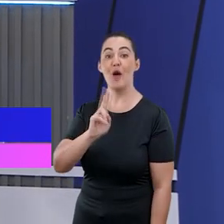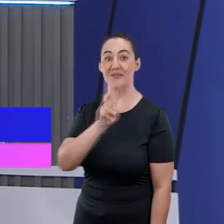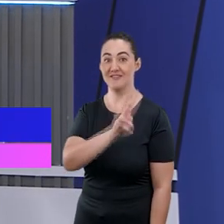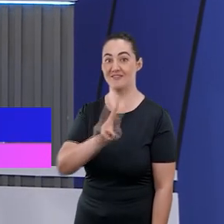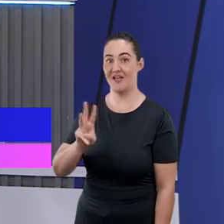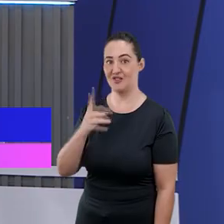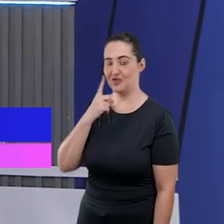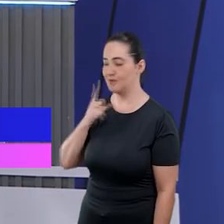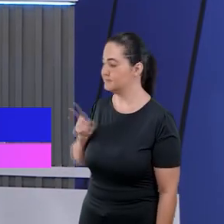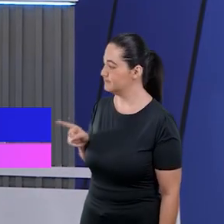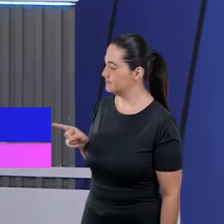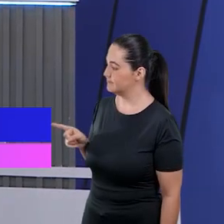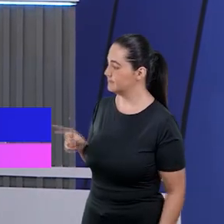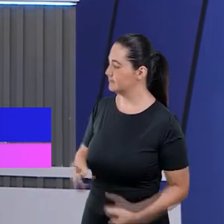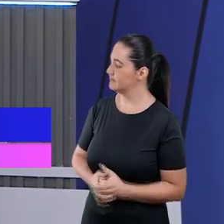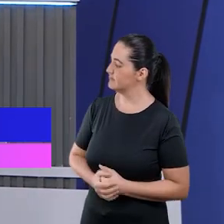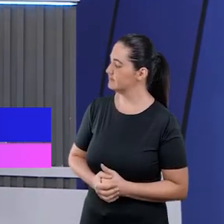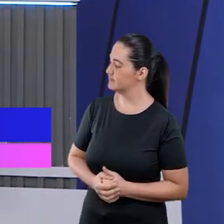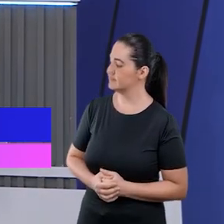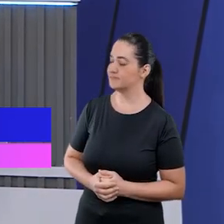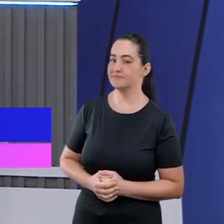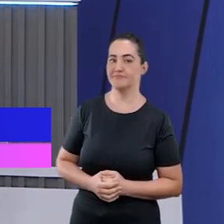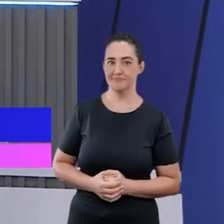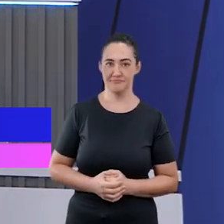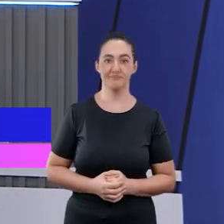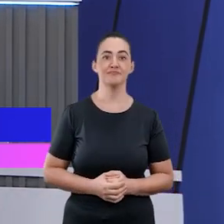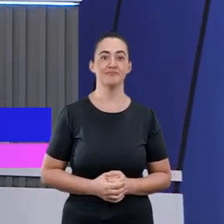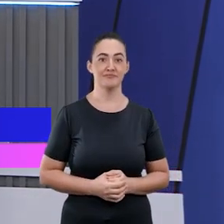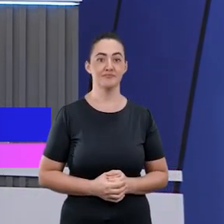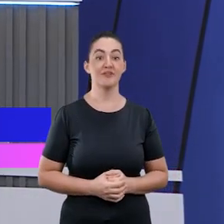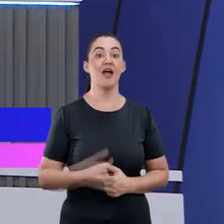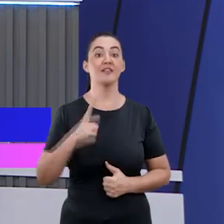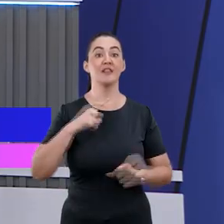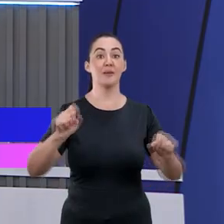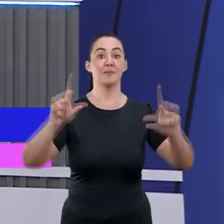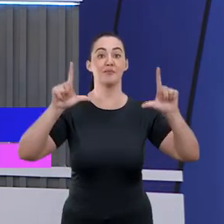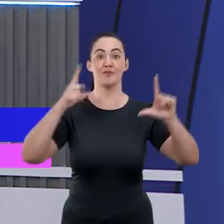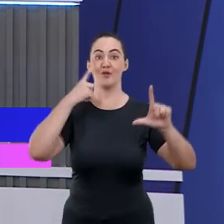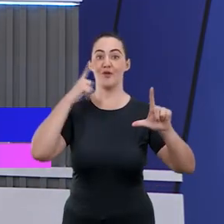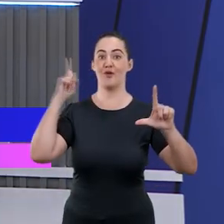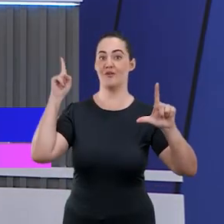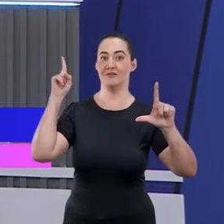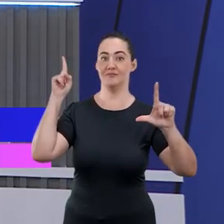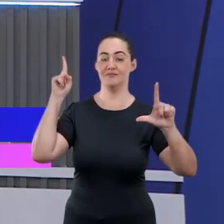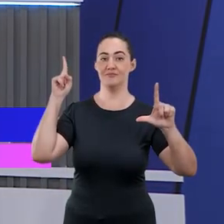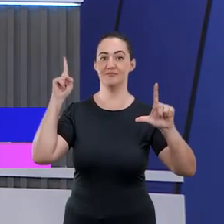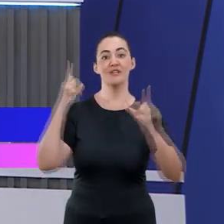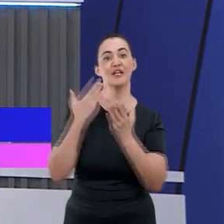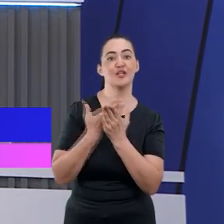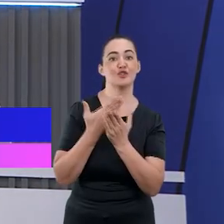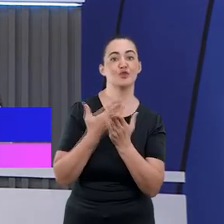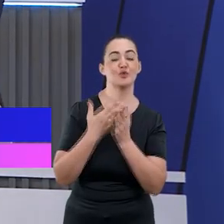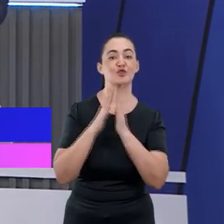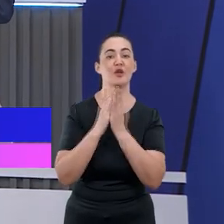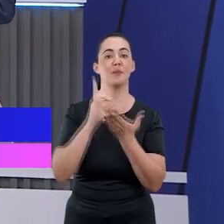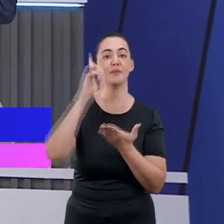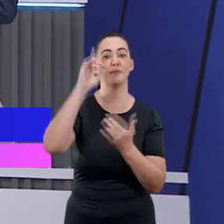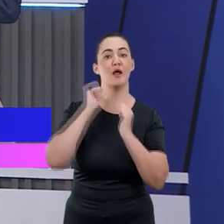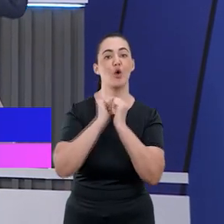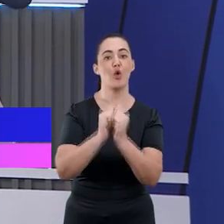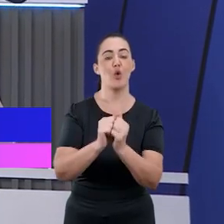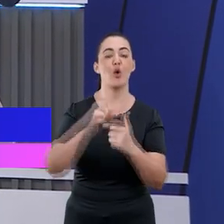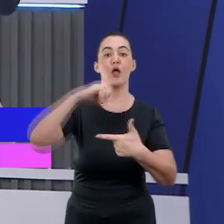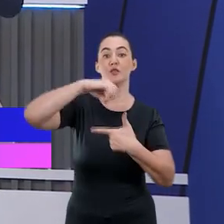novotempo.com/escola bíblica. novotempo.com/escola bíblica, vai chegar neste site aqui, ó. Estude a Bíblia com a Novo